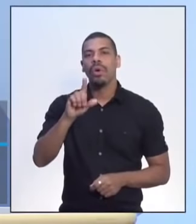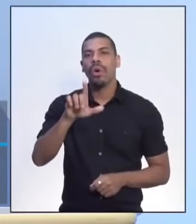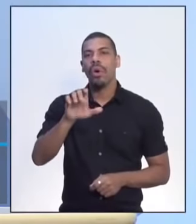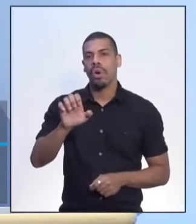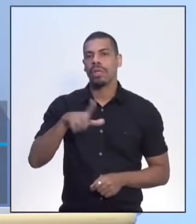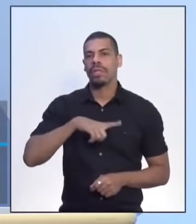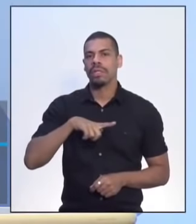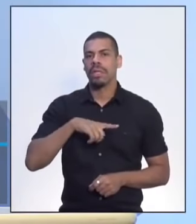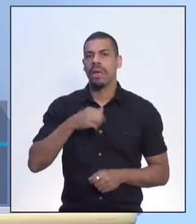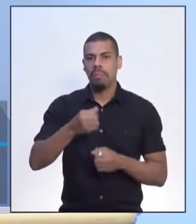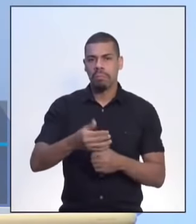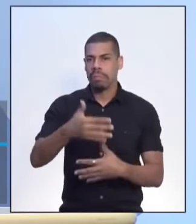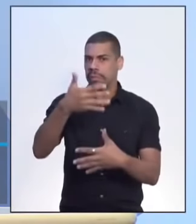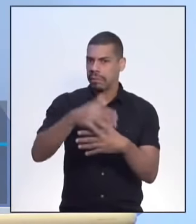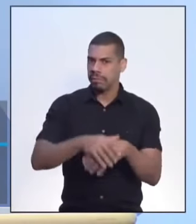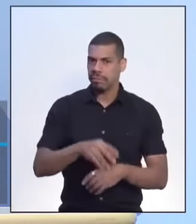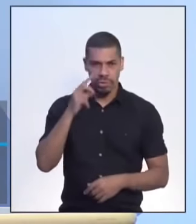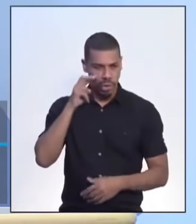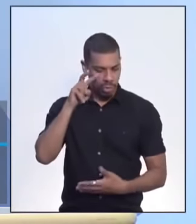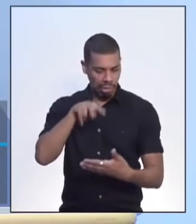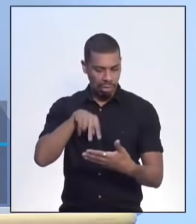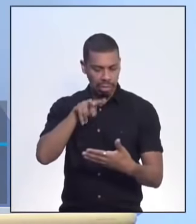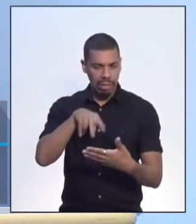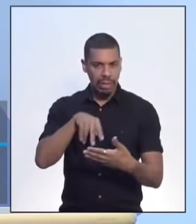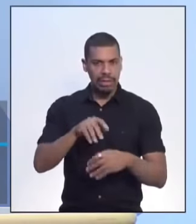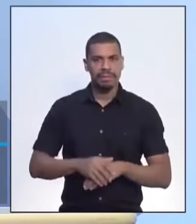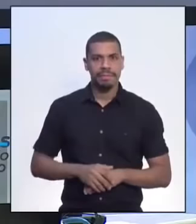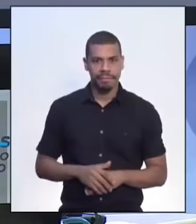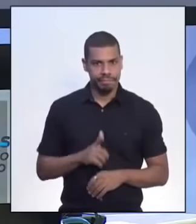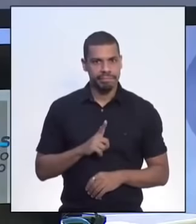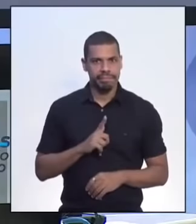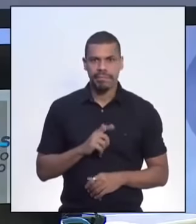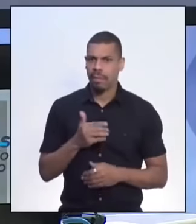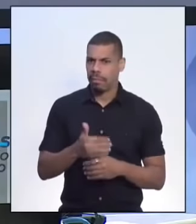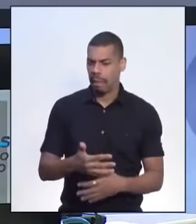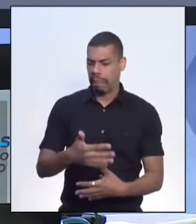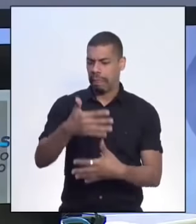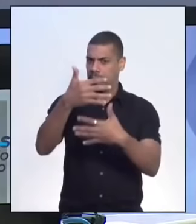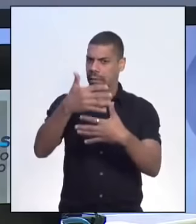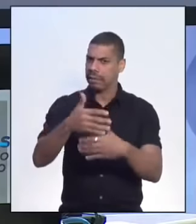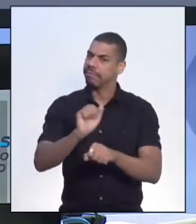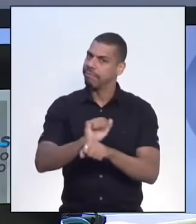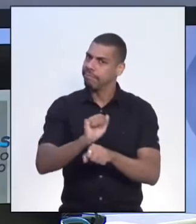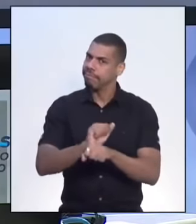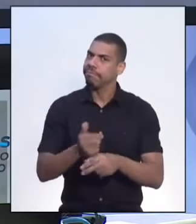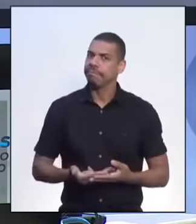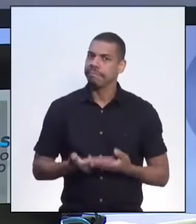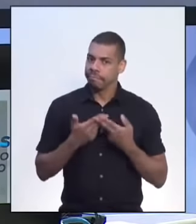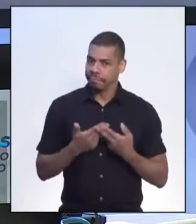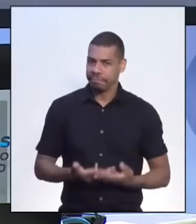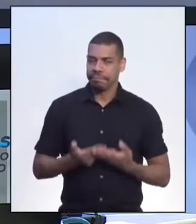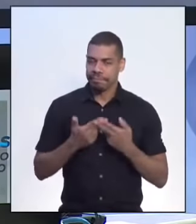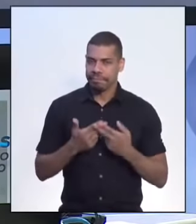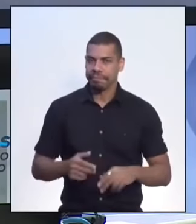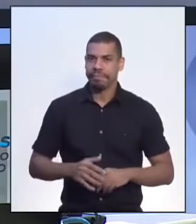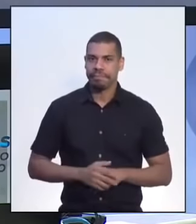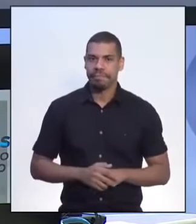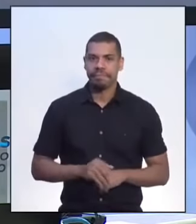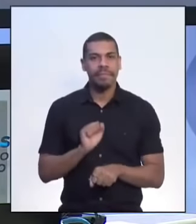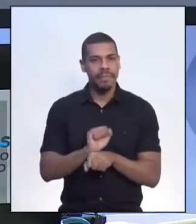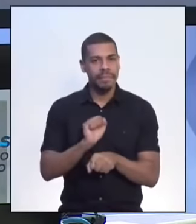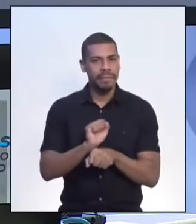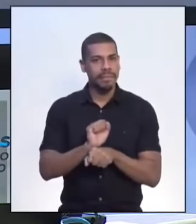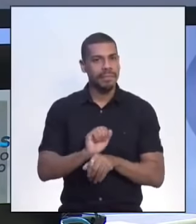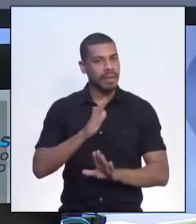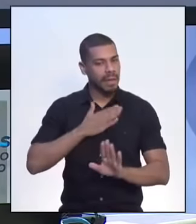que não comentar mais porque a gente não vê. A gente está vendo sim, Nicole. Continua. A gente está vendo que é muita gente, amor. Vocês têm que ter paciência. São muitos nomes, mas a gente vai chegar no seu um dia.